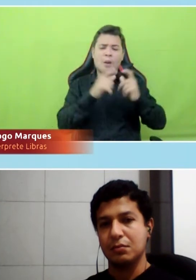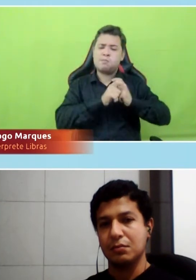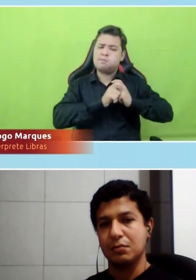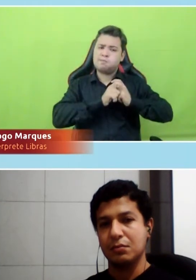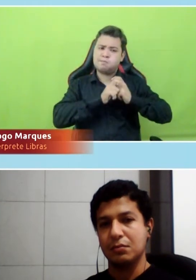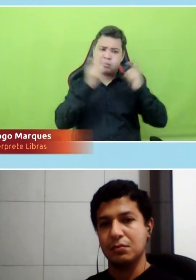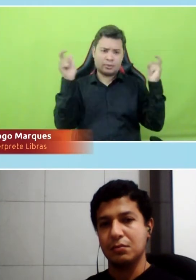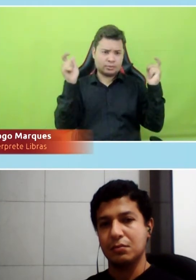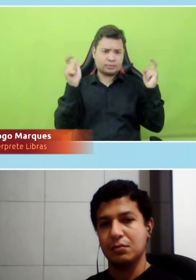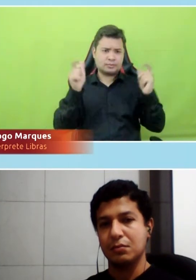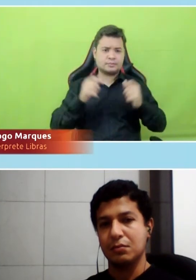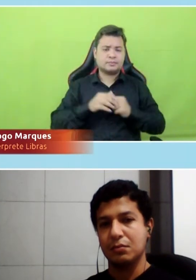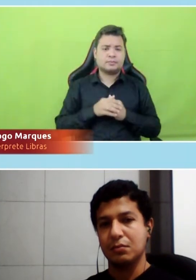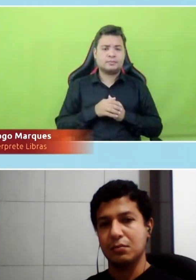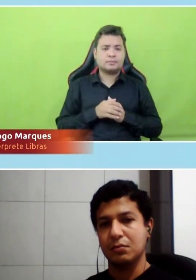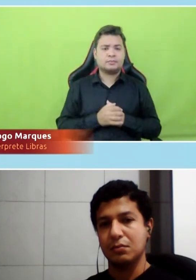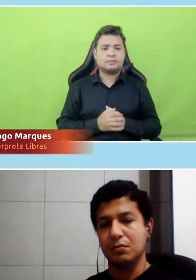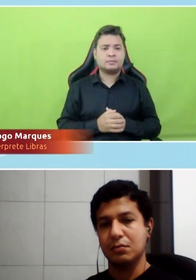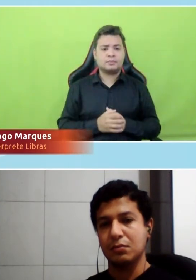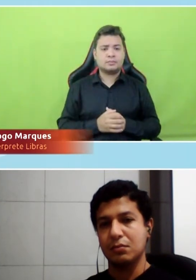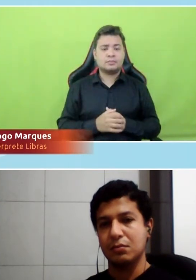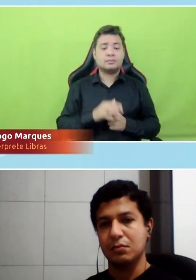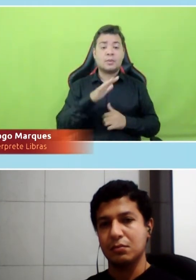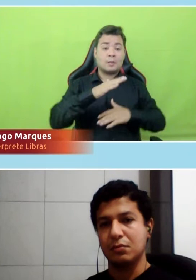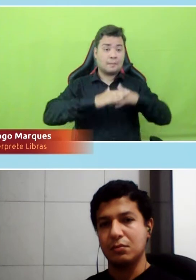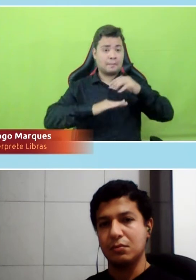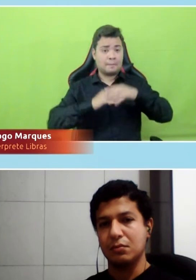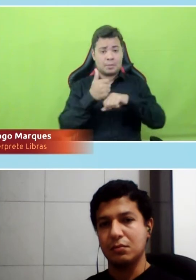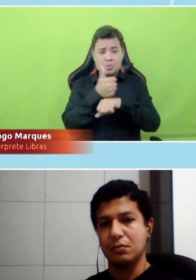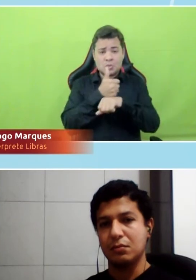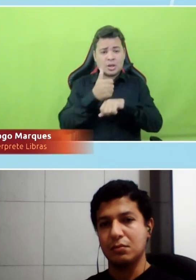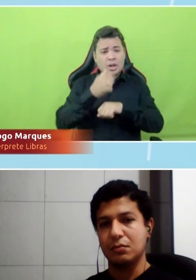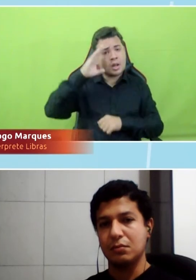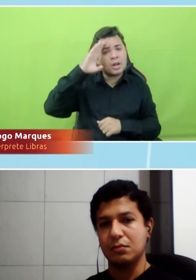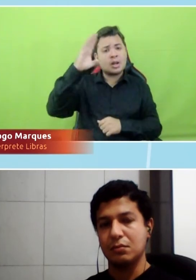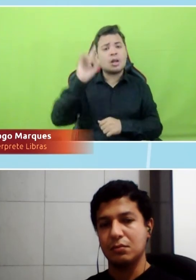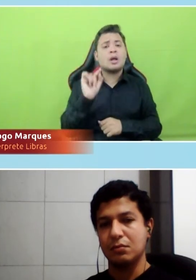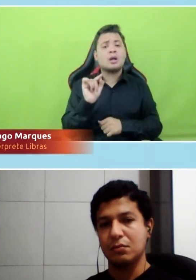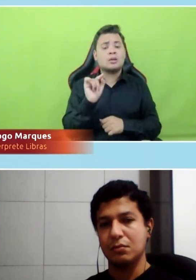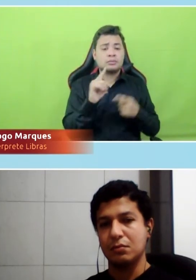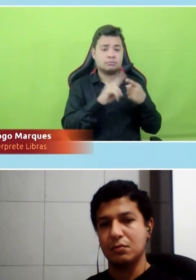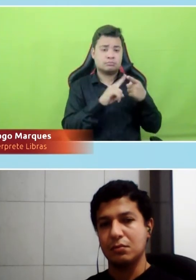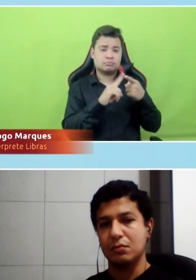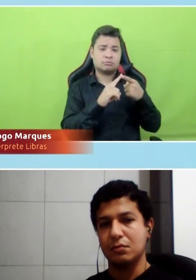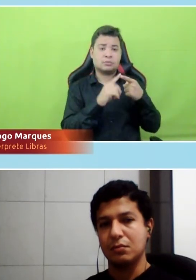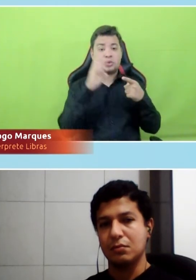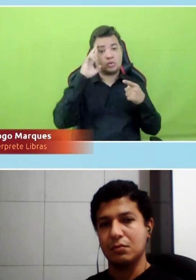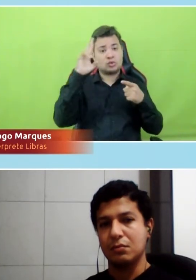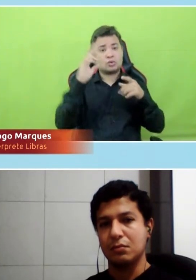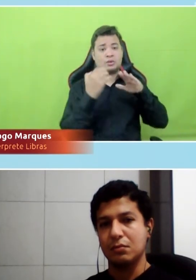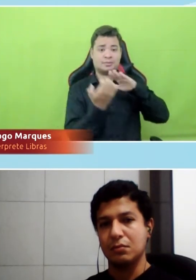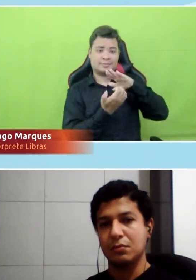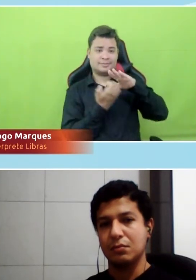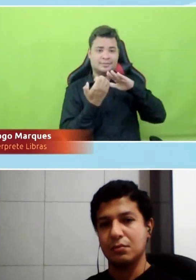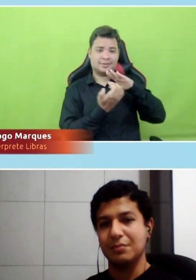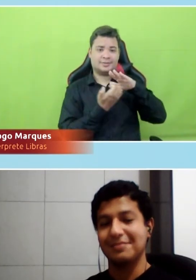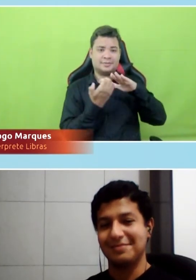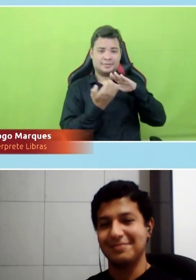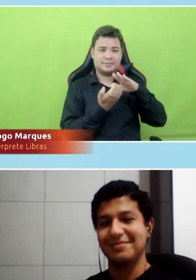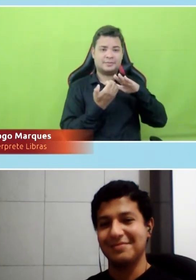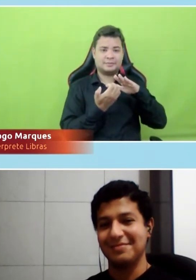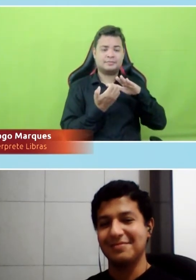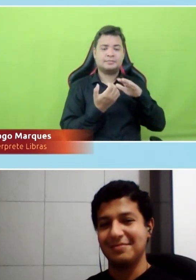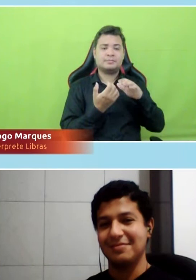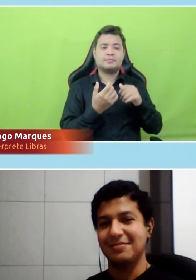disputados. A principal profissão entre esses candidatos é de empresário, apesar de não exigir diploma